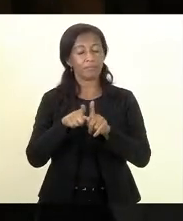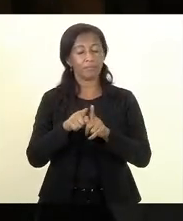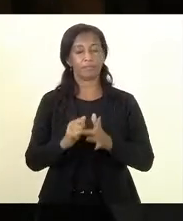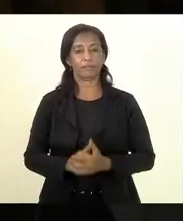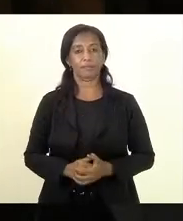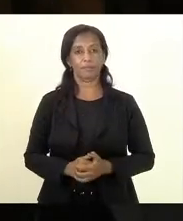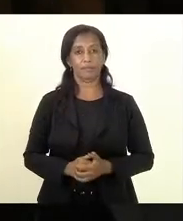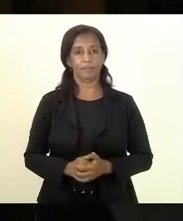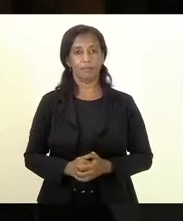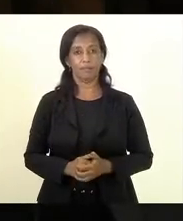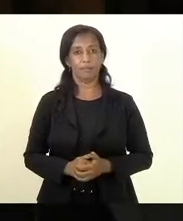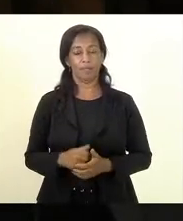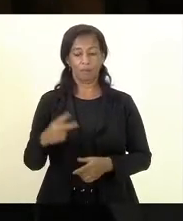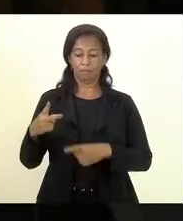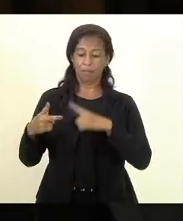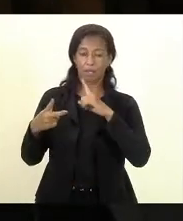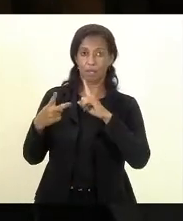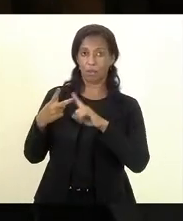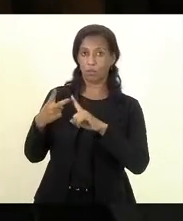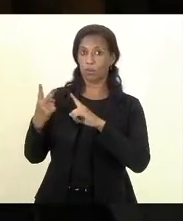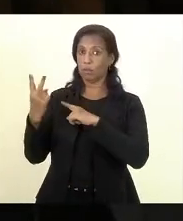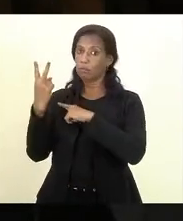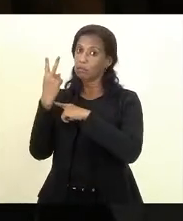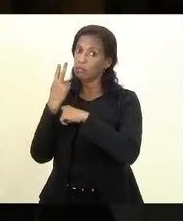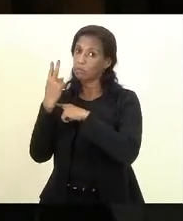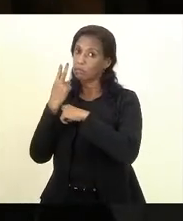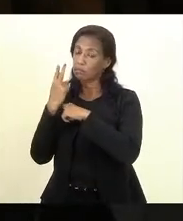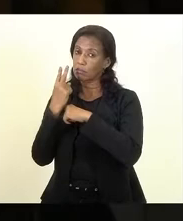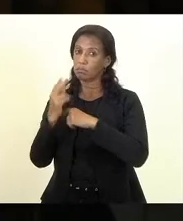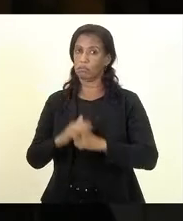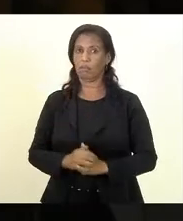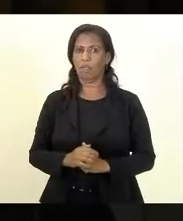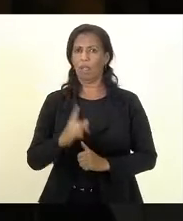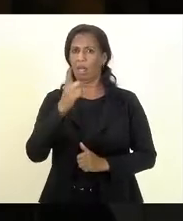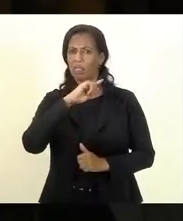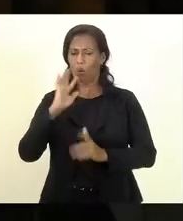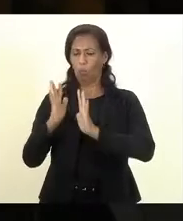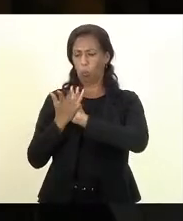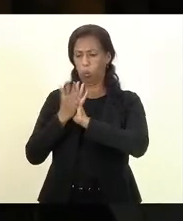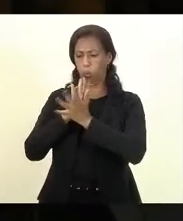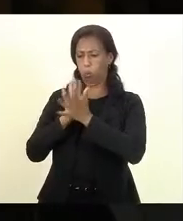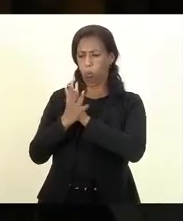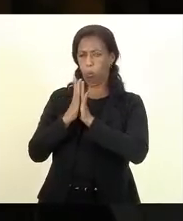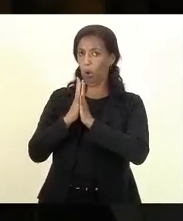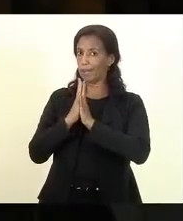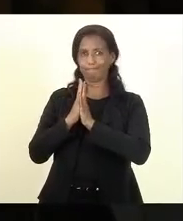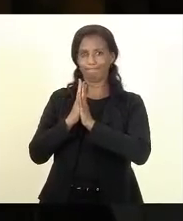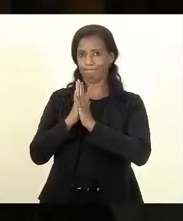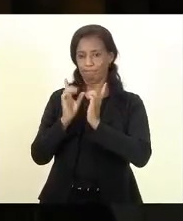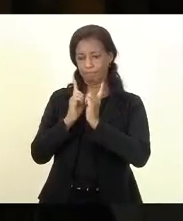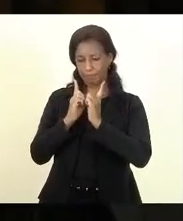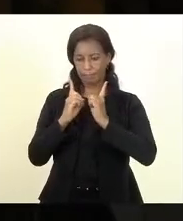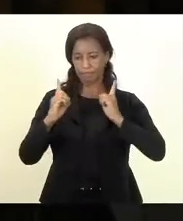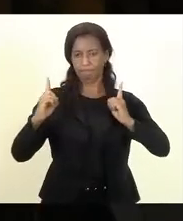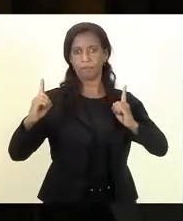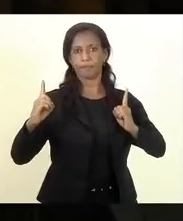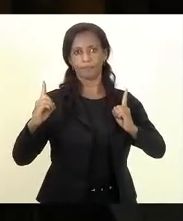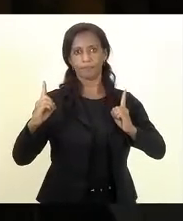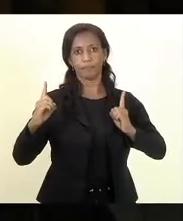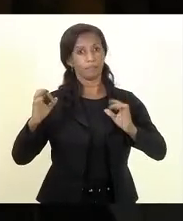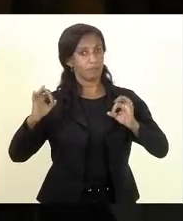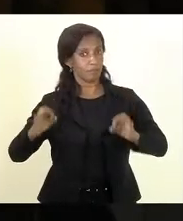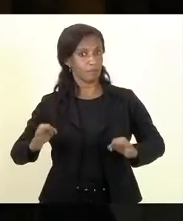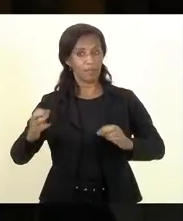a segunda medida é não aglomerar e o distanciamento, evidentemente. E